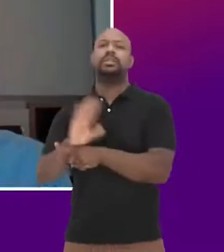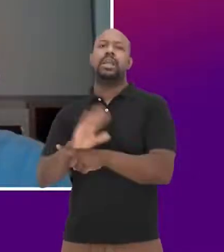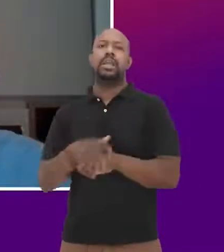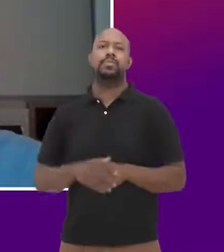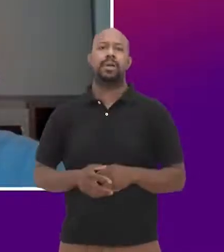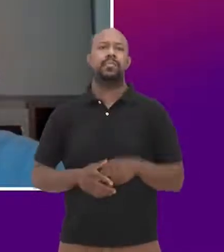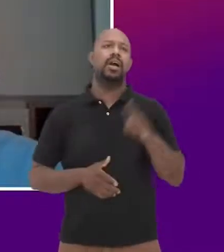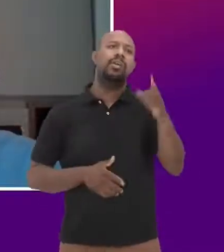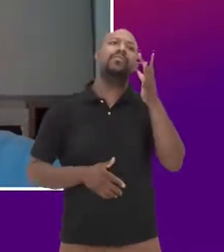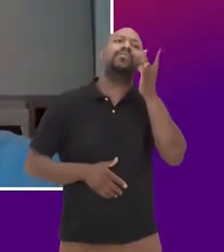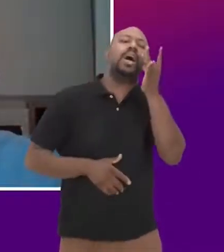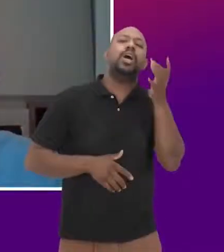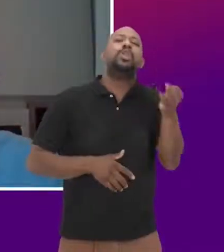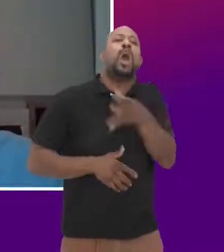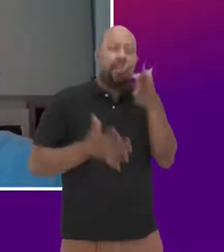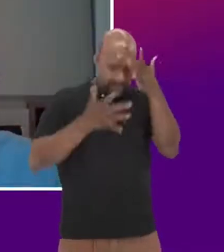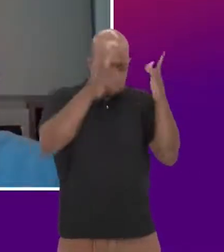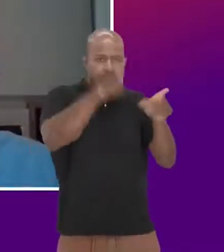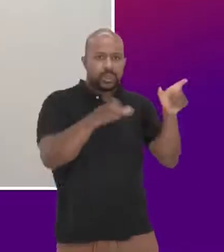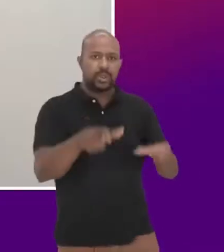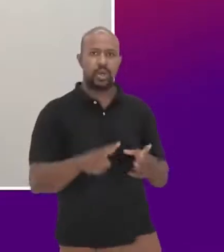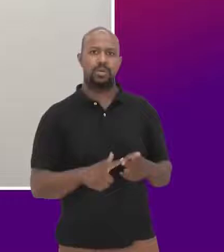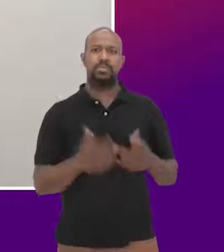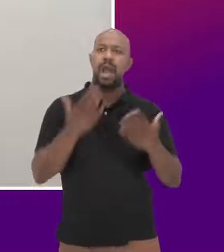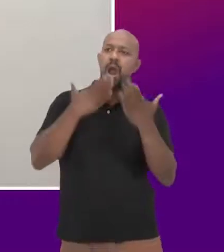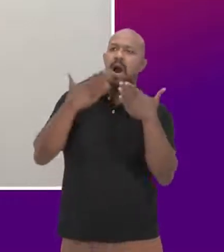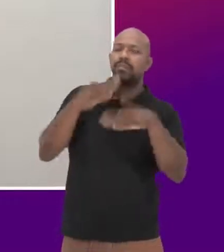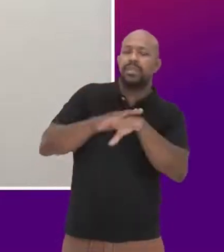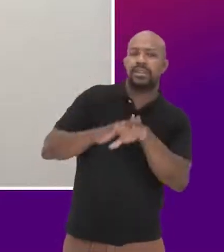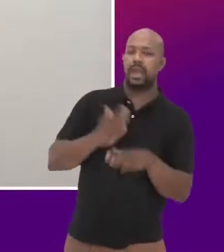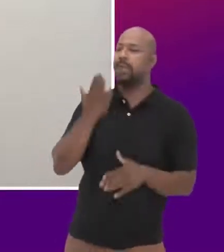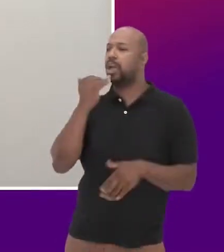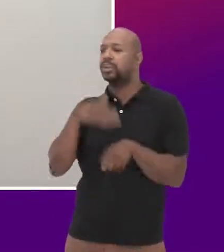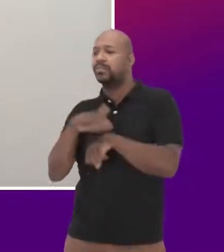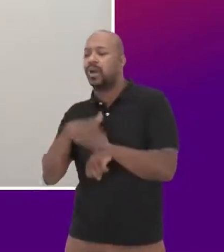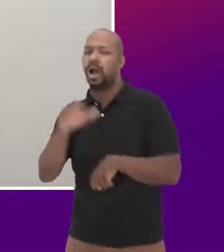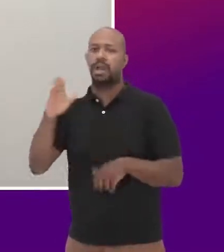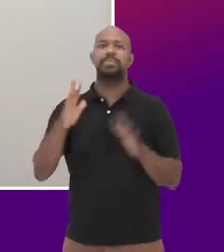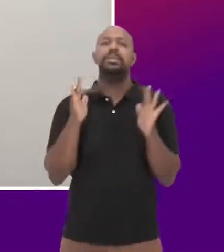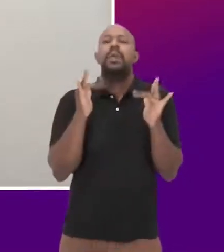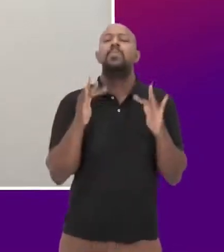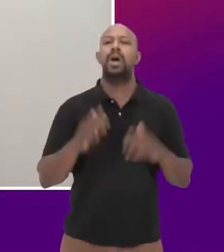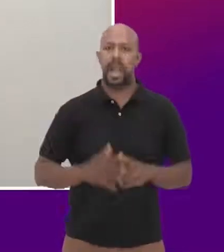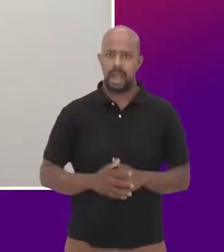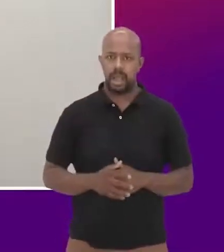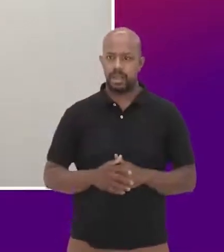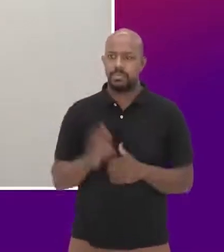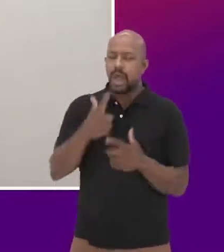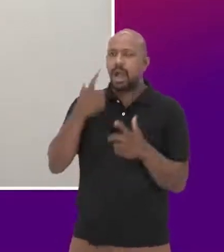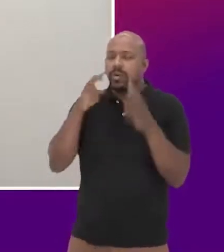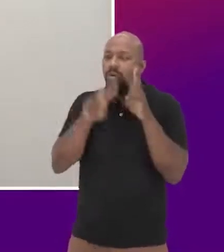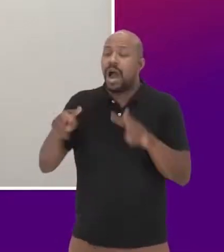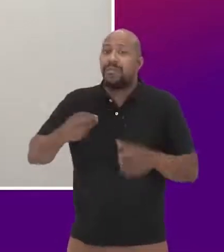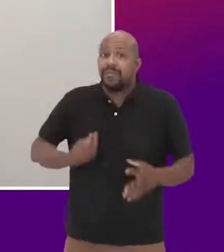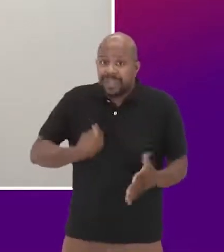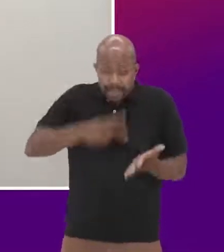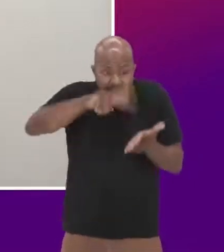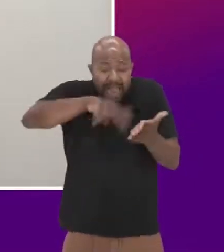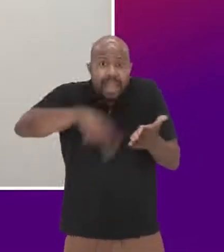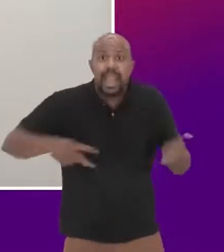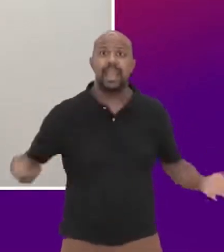para ver novas pessoas, para conversar, para jantar fora, para namorar, para consumir vida, para